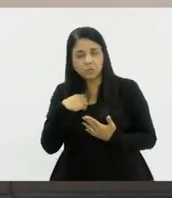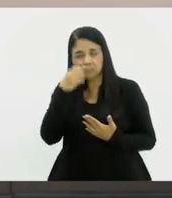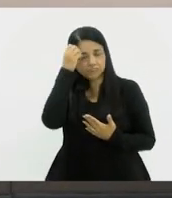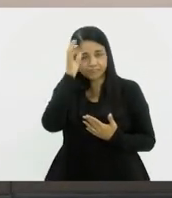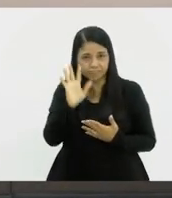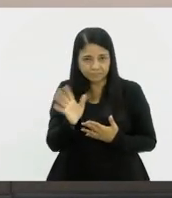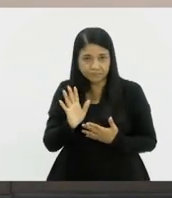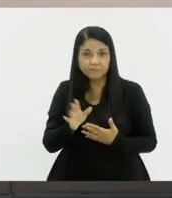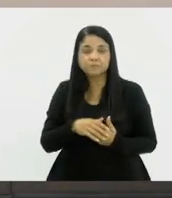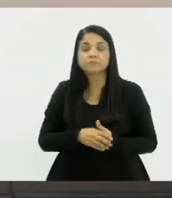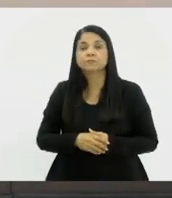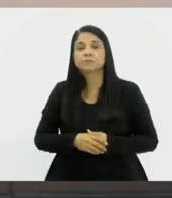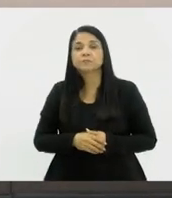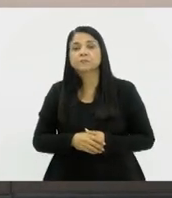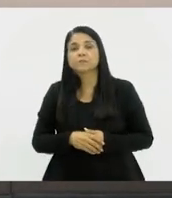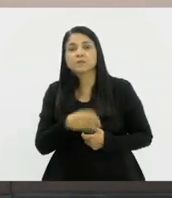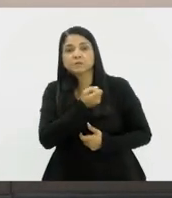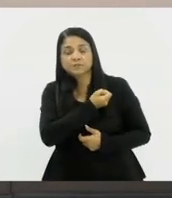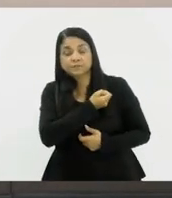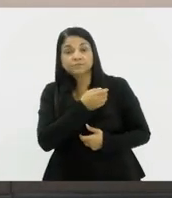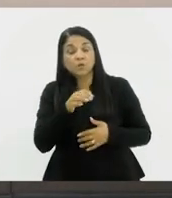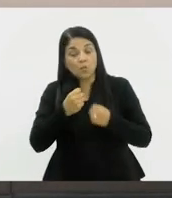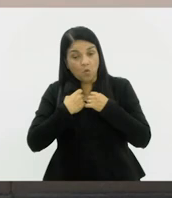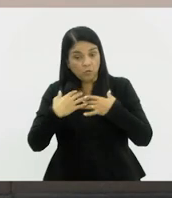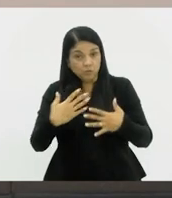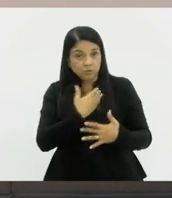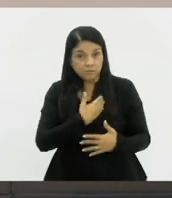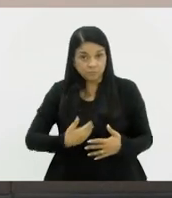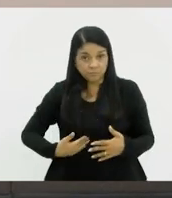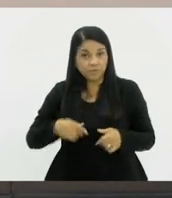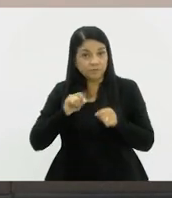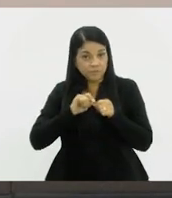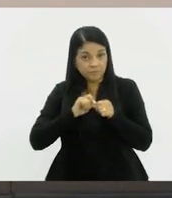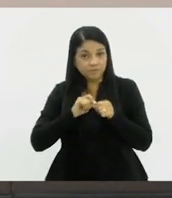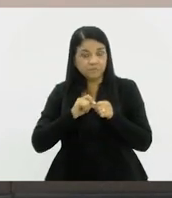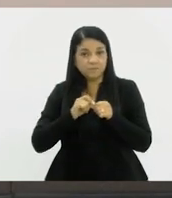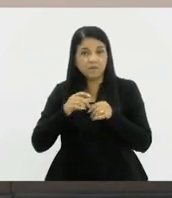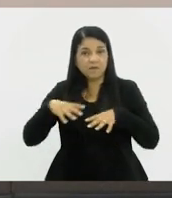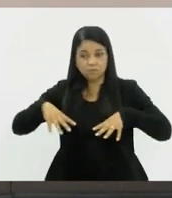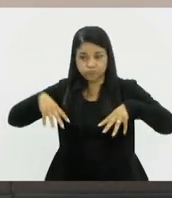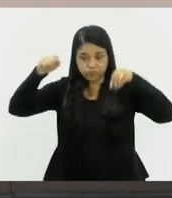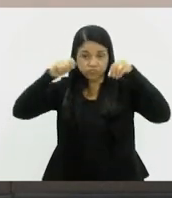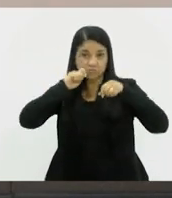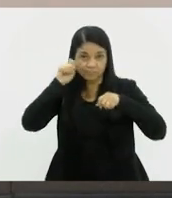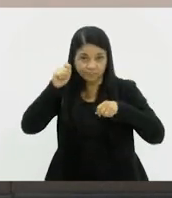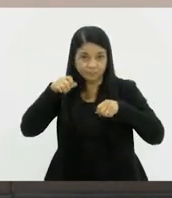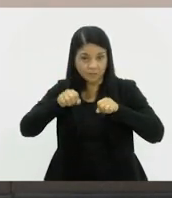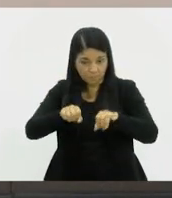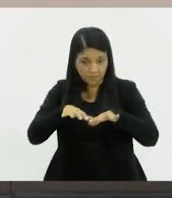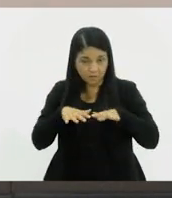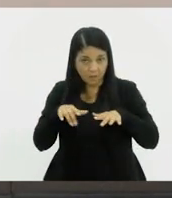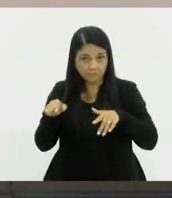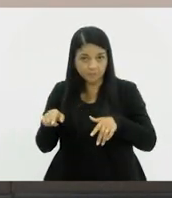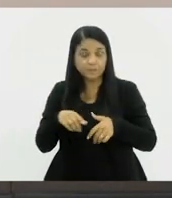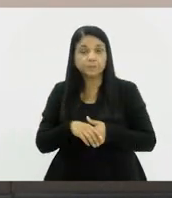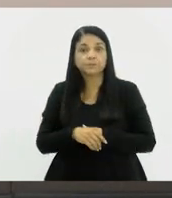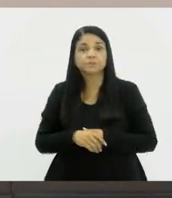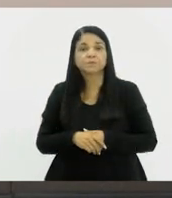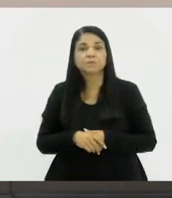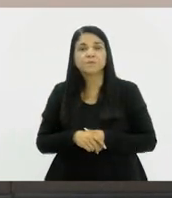número então nós fizemos uma audiência pública na antiga alerge no plenário tinham